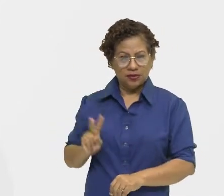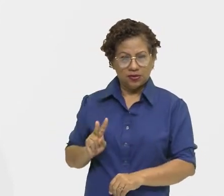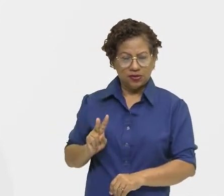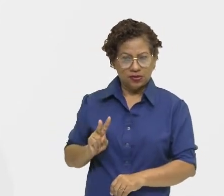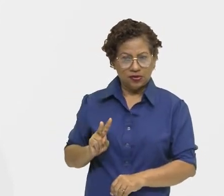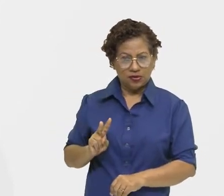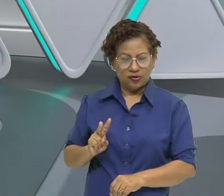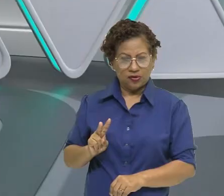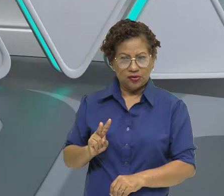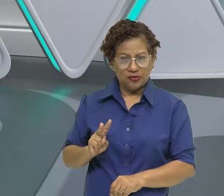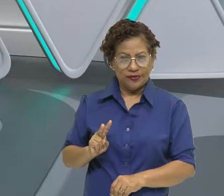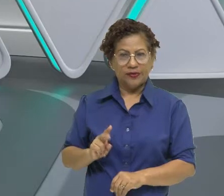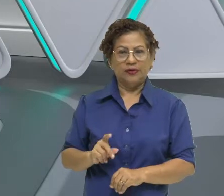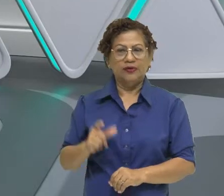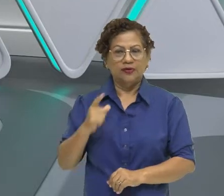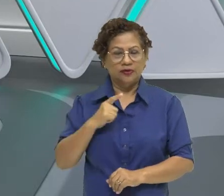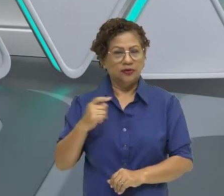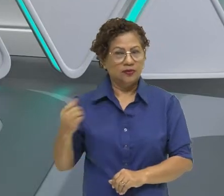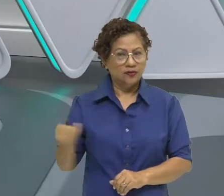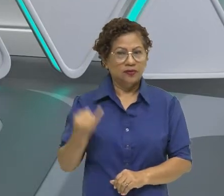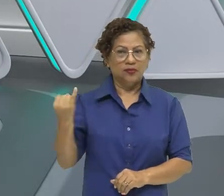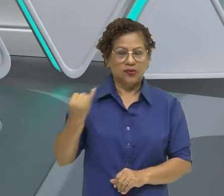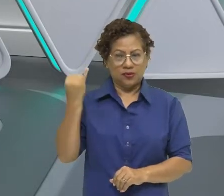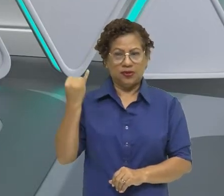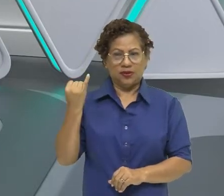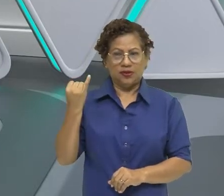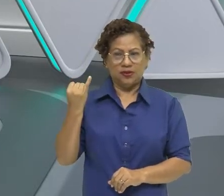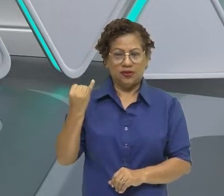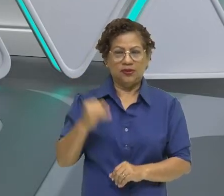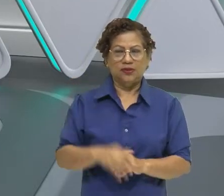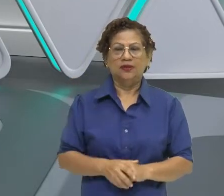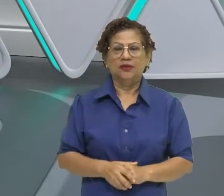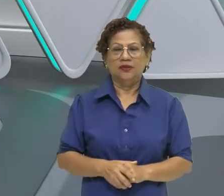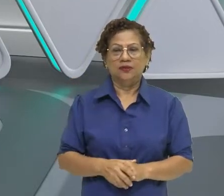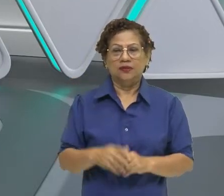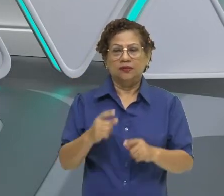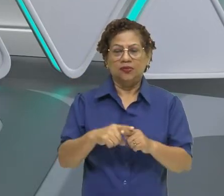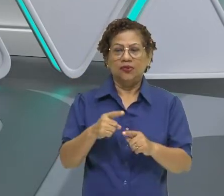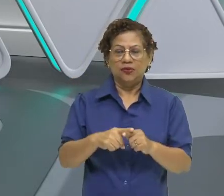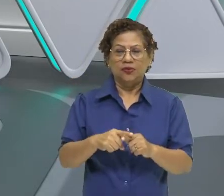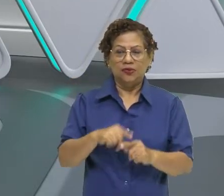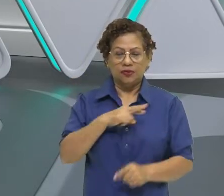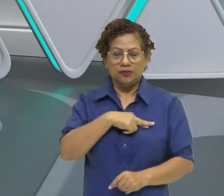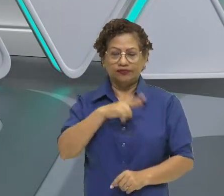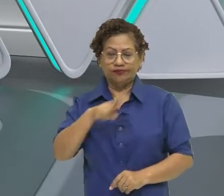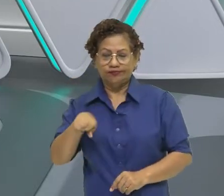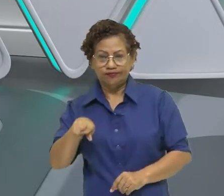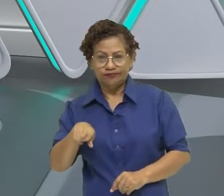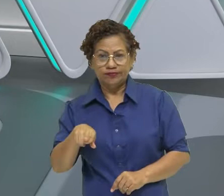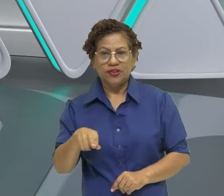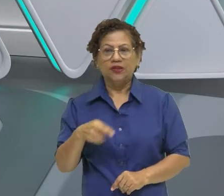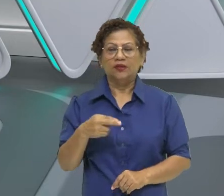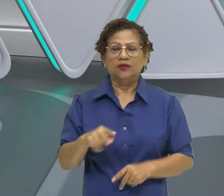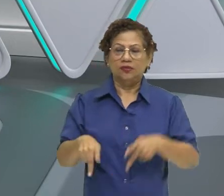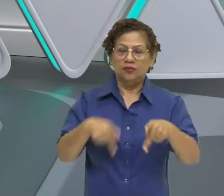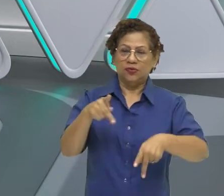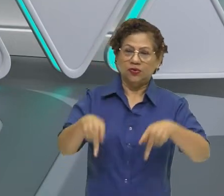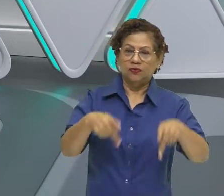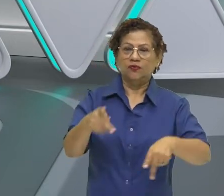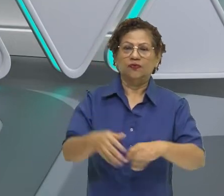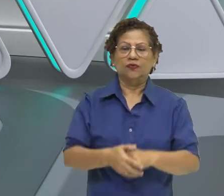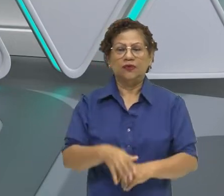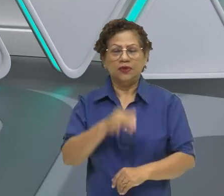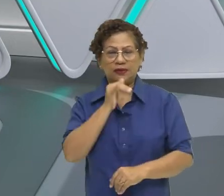estava direcionando, né, a vida da sociedade de uma forma geral. A hierarquia, né, quem era